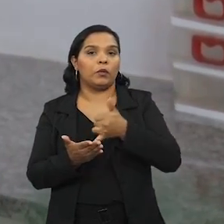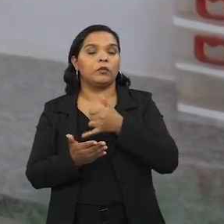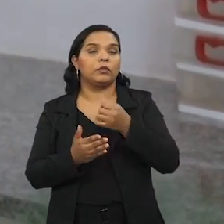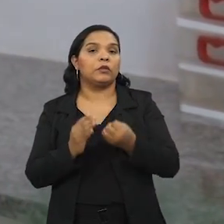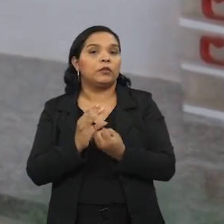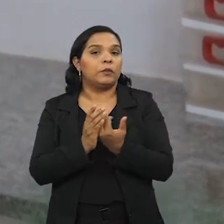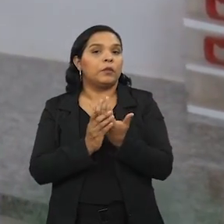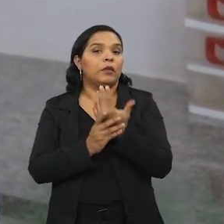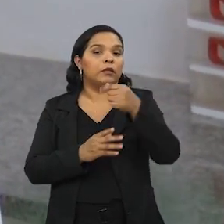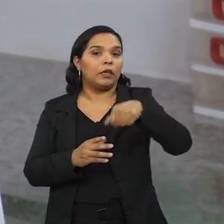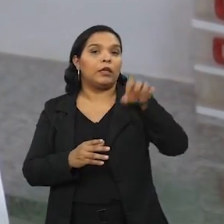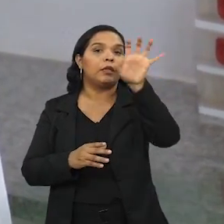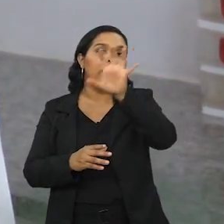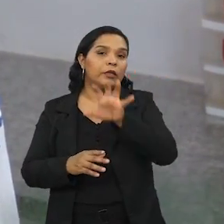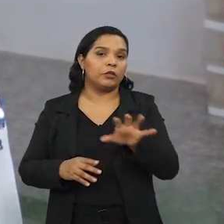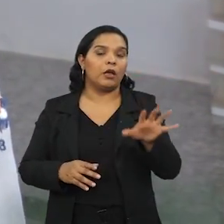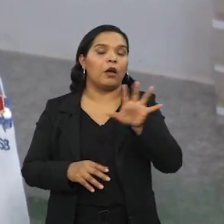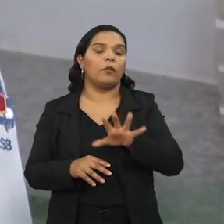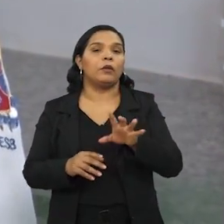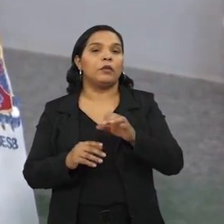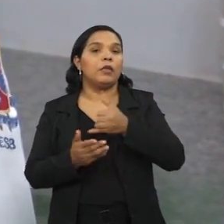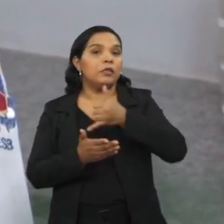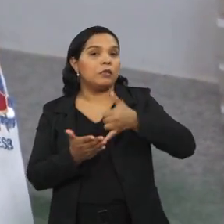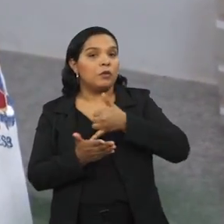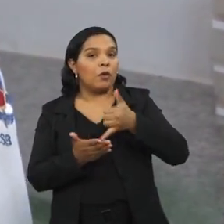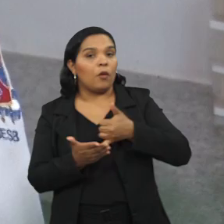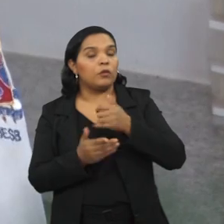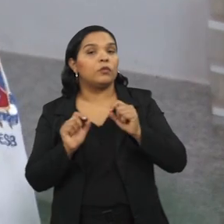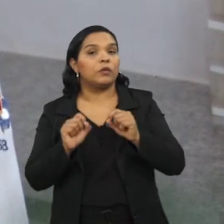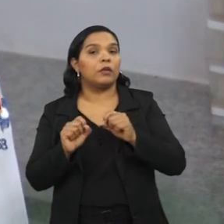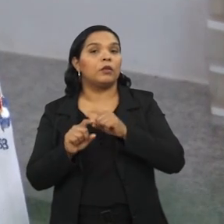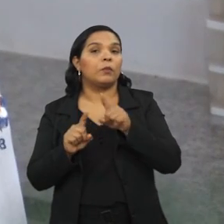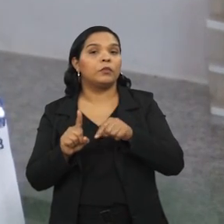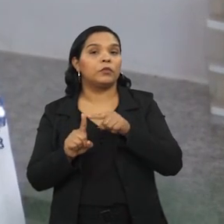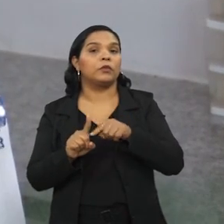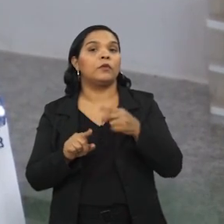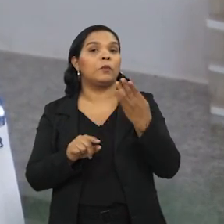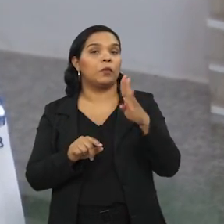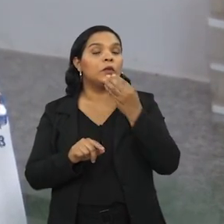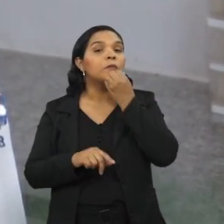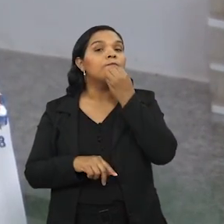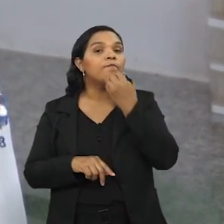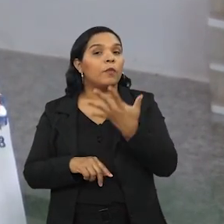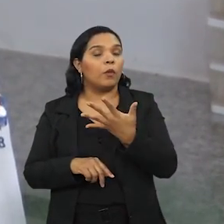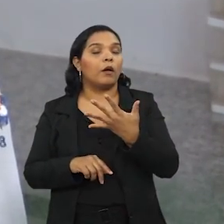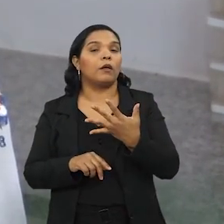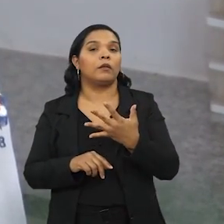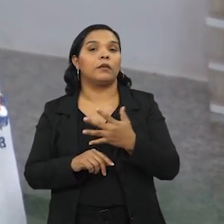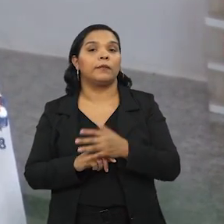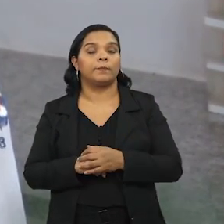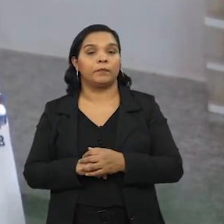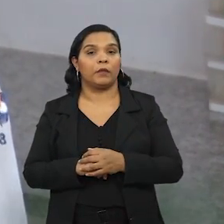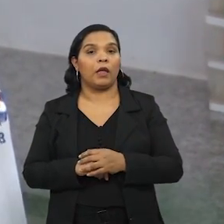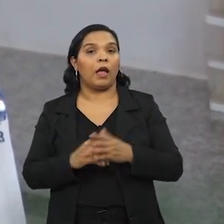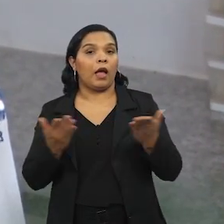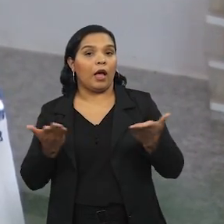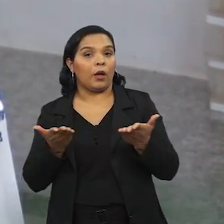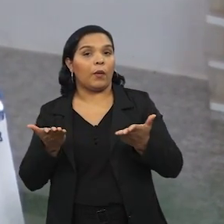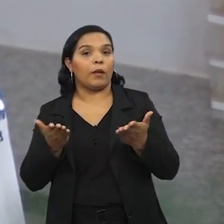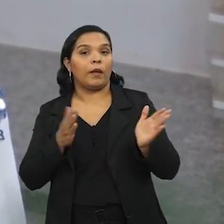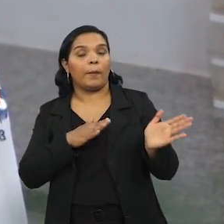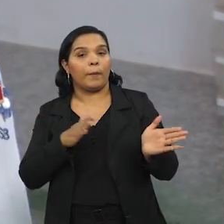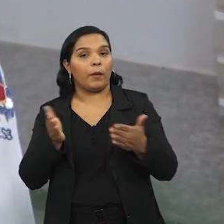partir de óleos essenciais de plantas aqui da nossa região e esses óleos essenciais eles têm uma atividade biológica muito boa. Então